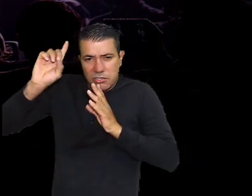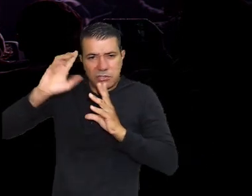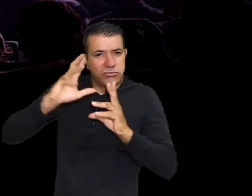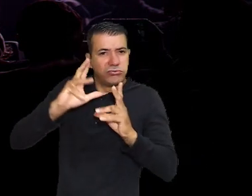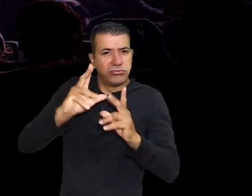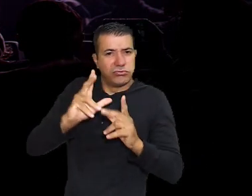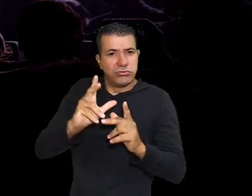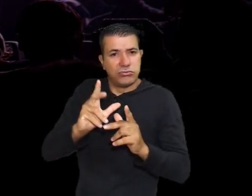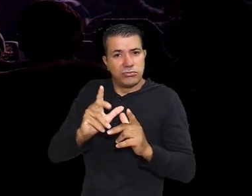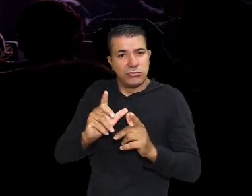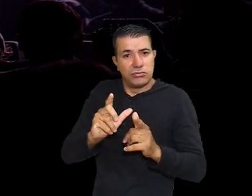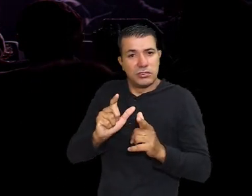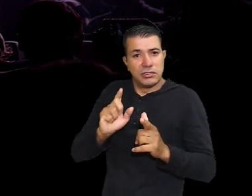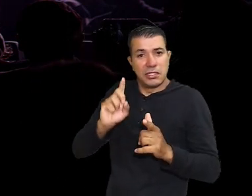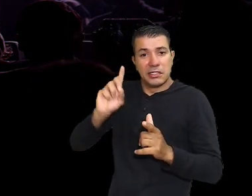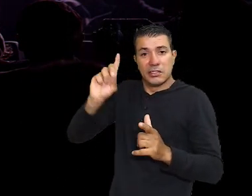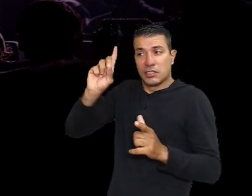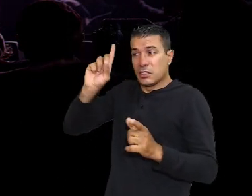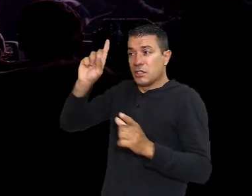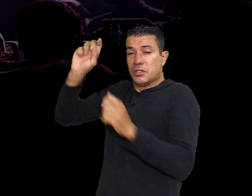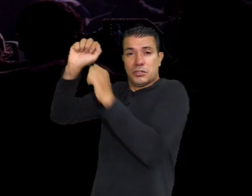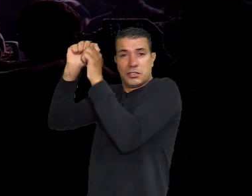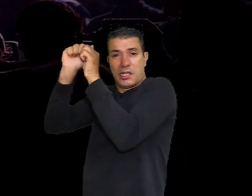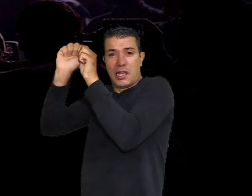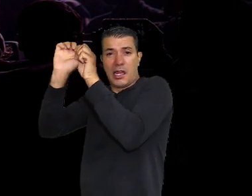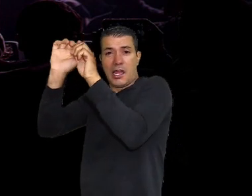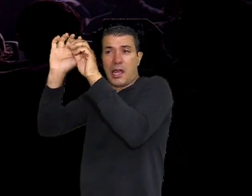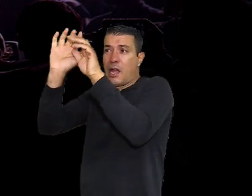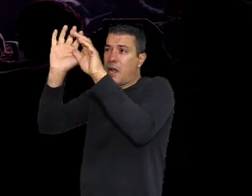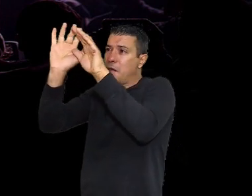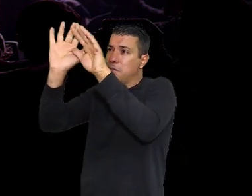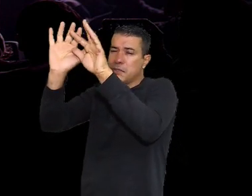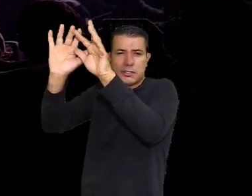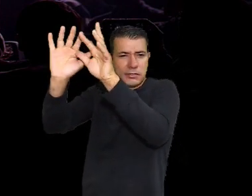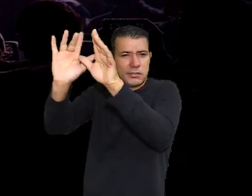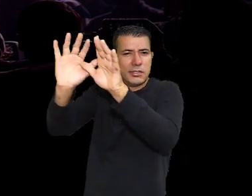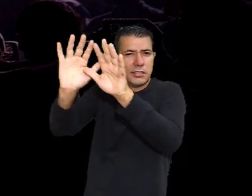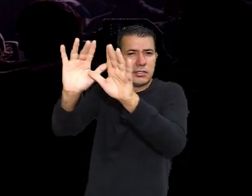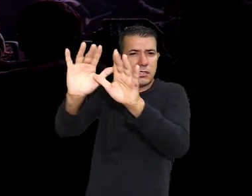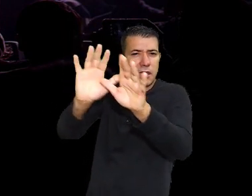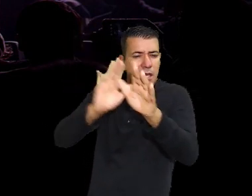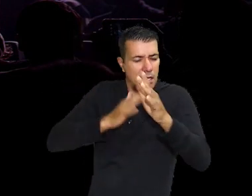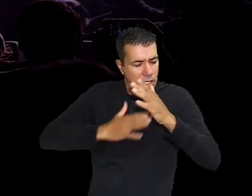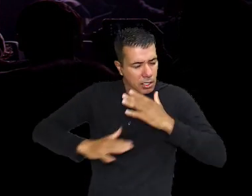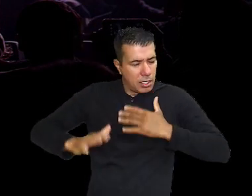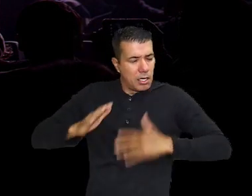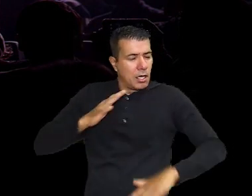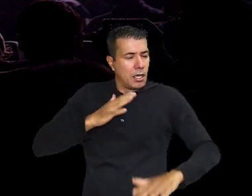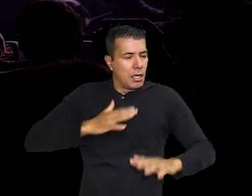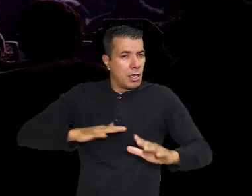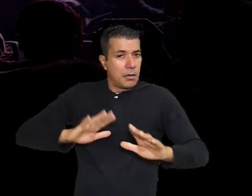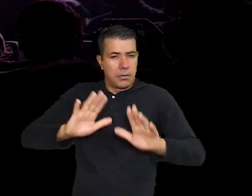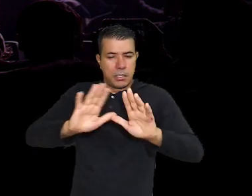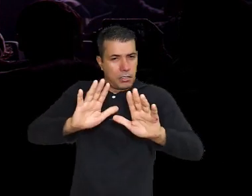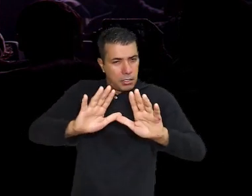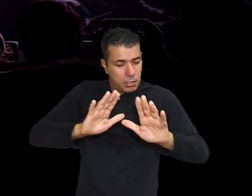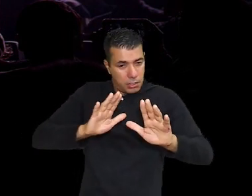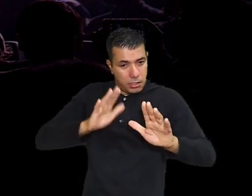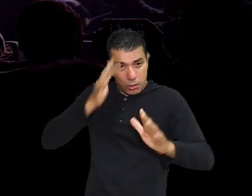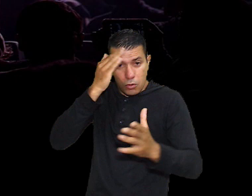clamor e minha destra não falhará.